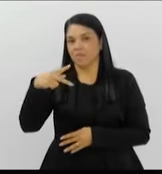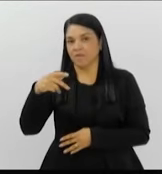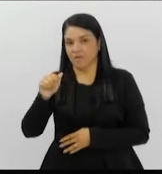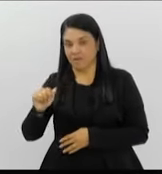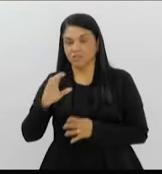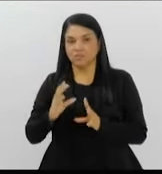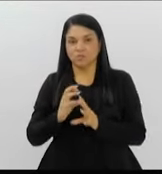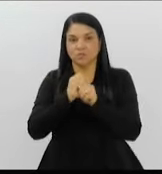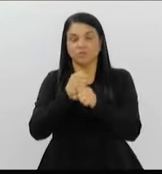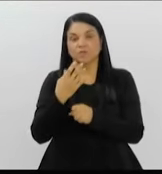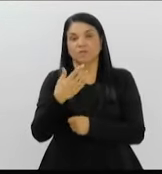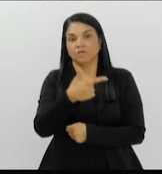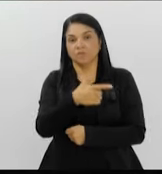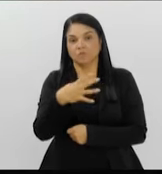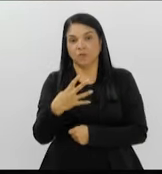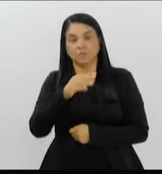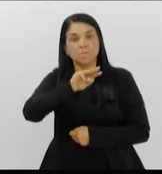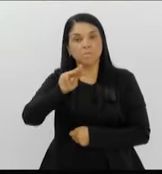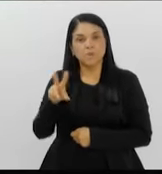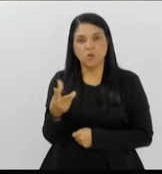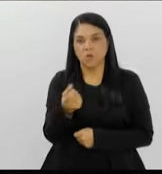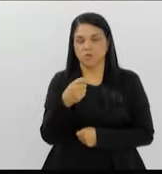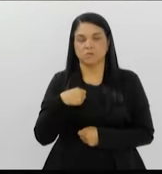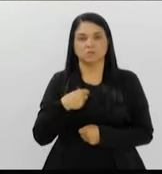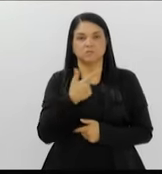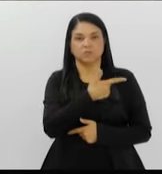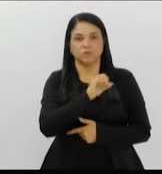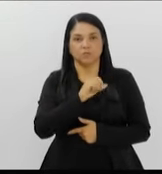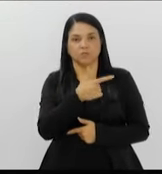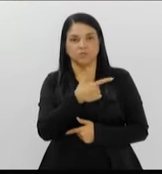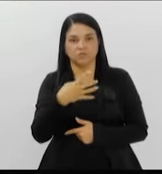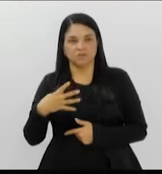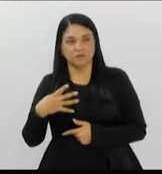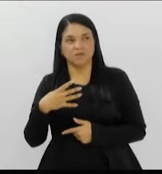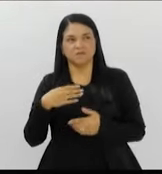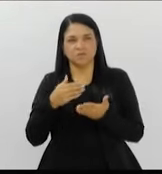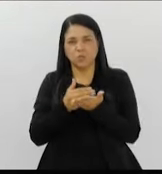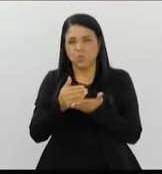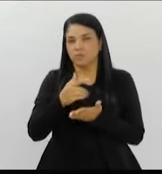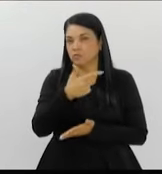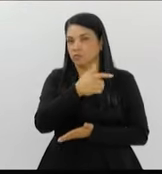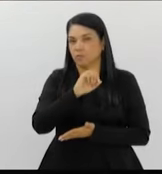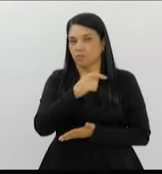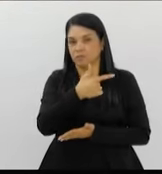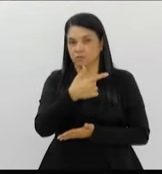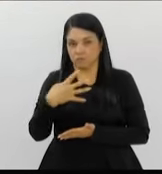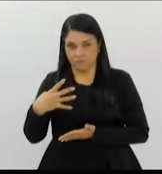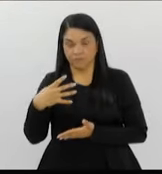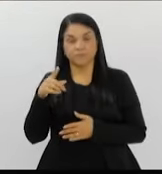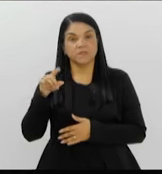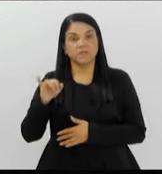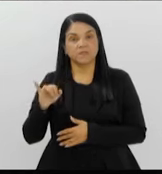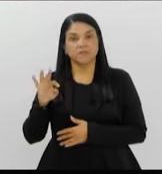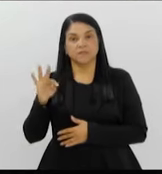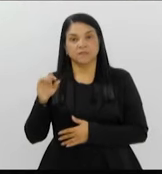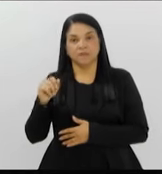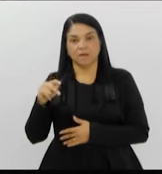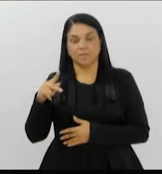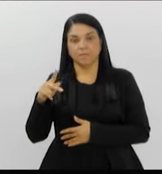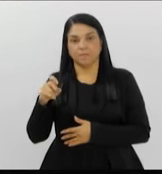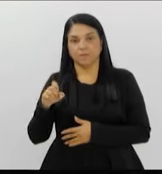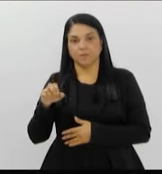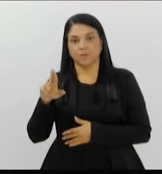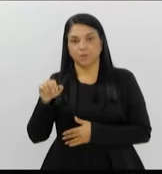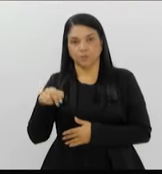24 milhões de reais no ano de 2023 e um pedágio de 24. Itaperuna acumula